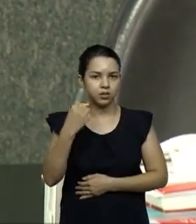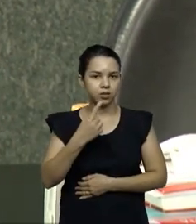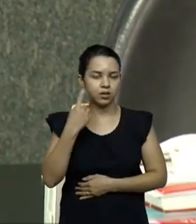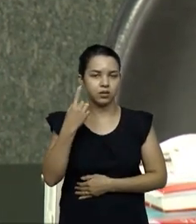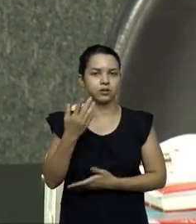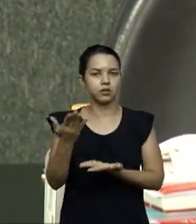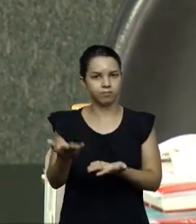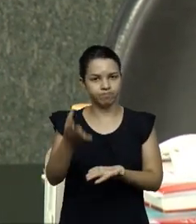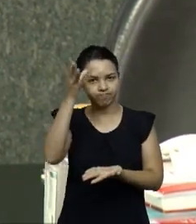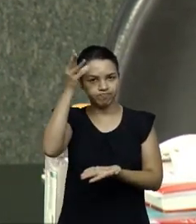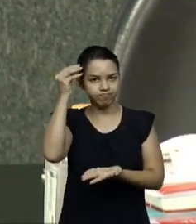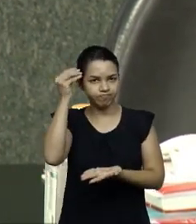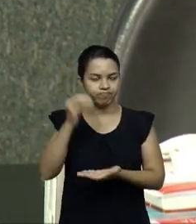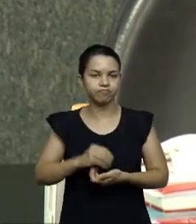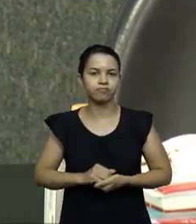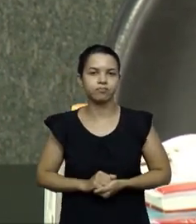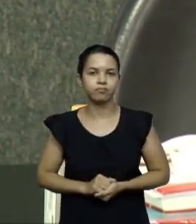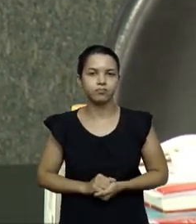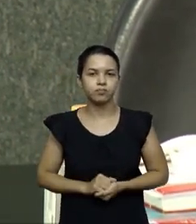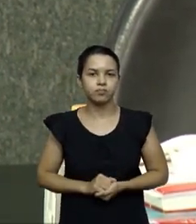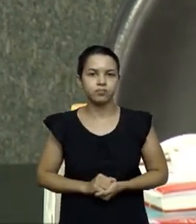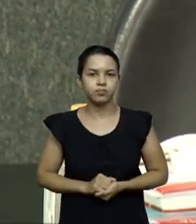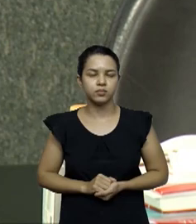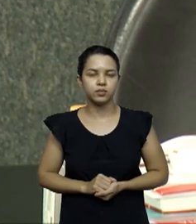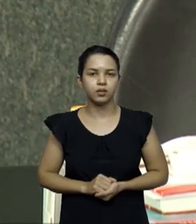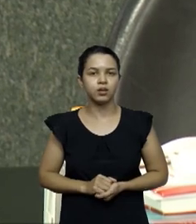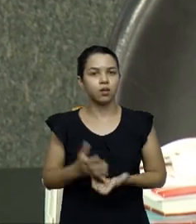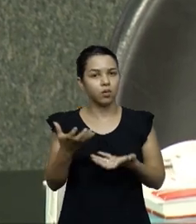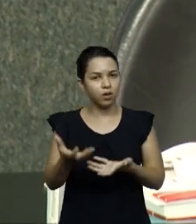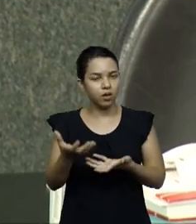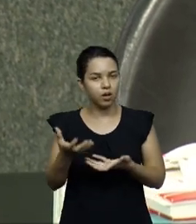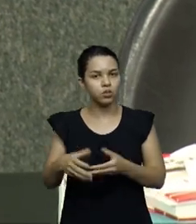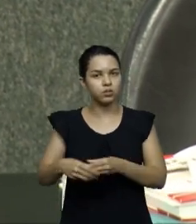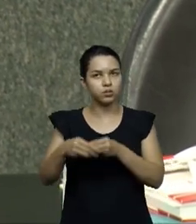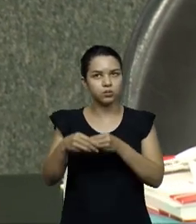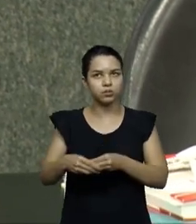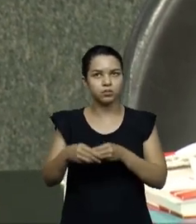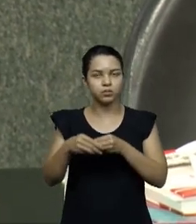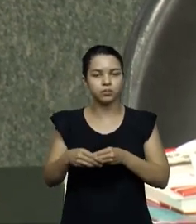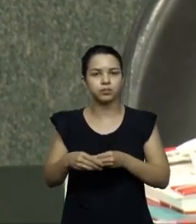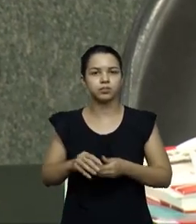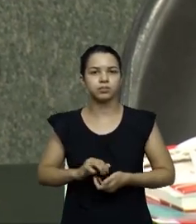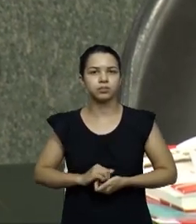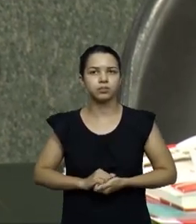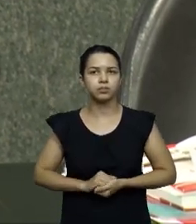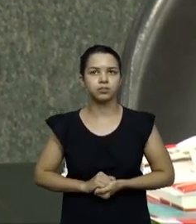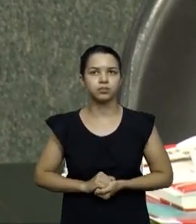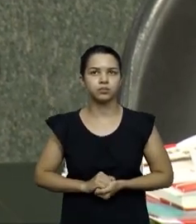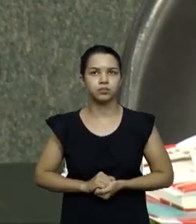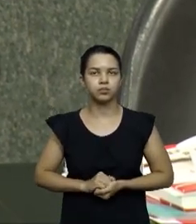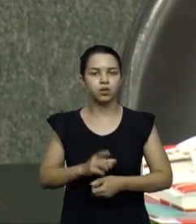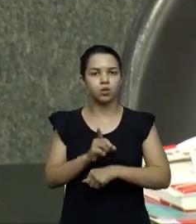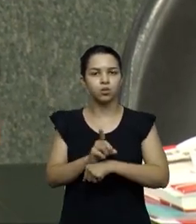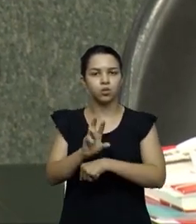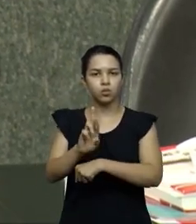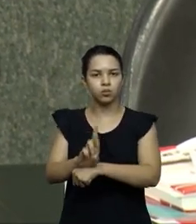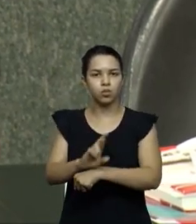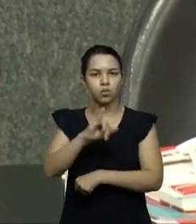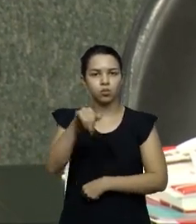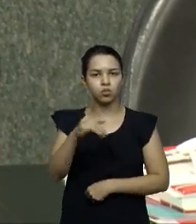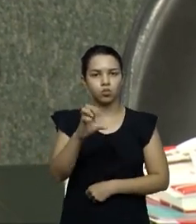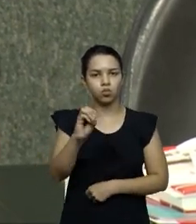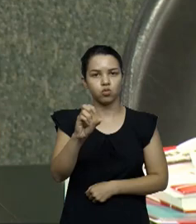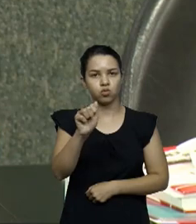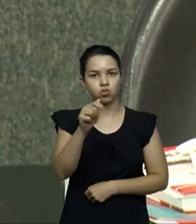carminatti é gostaria de saudar aqui Rua Doutor João